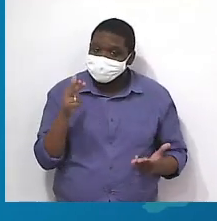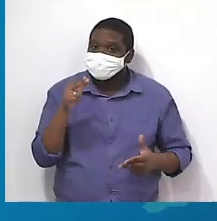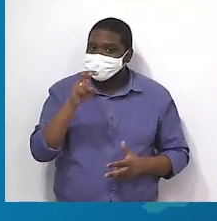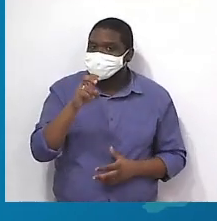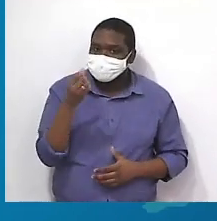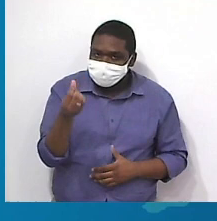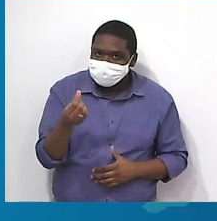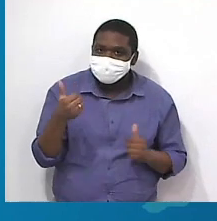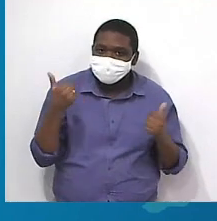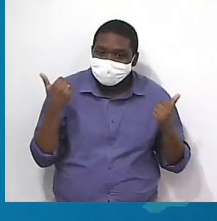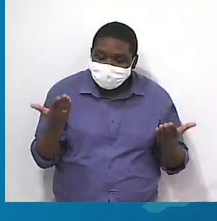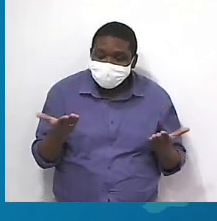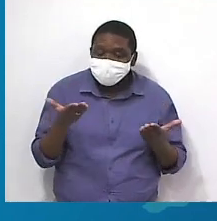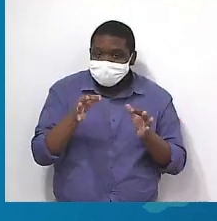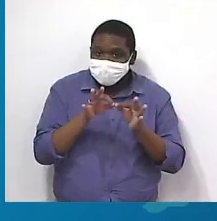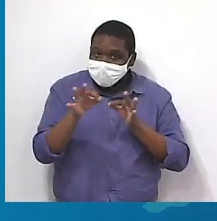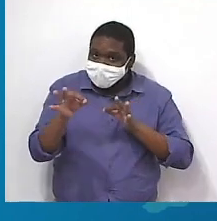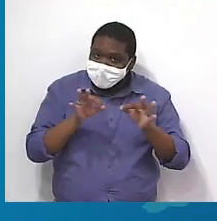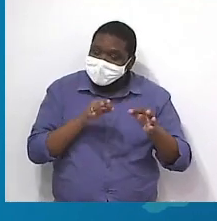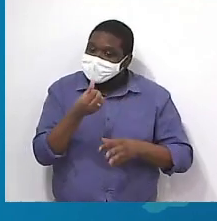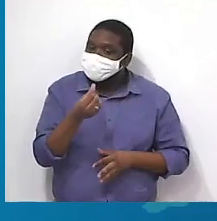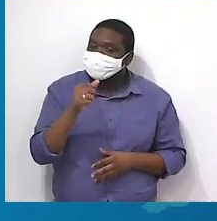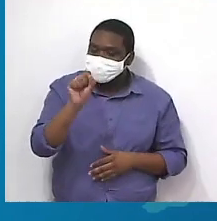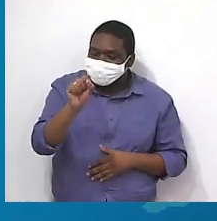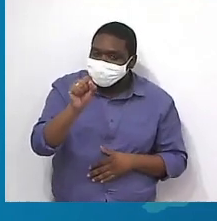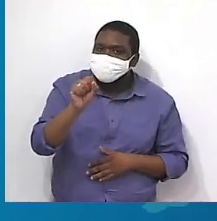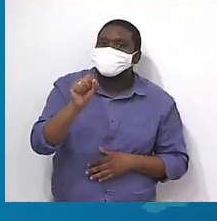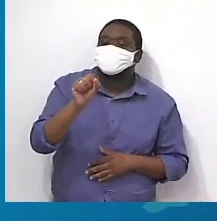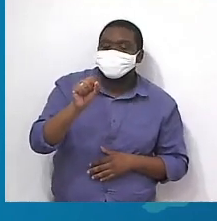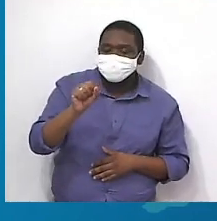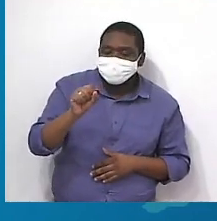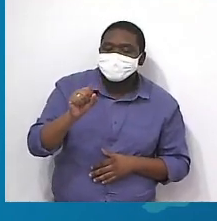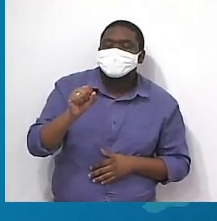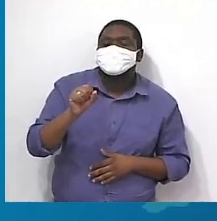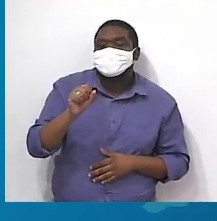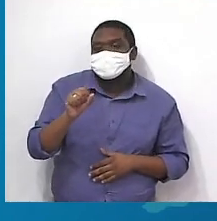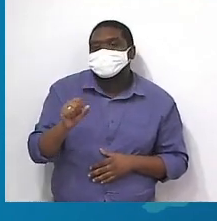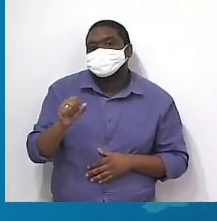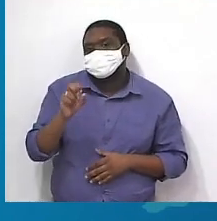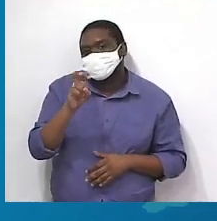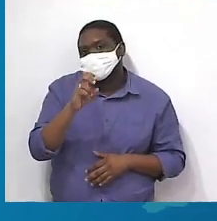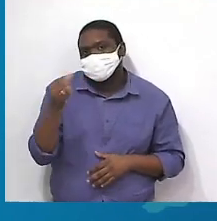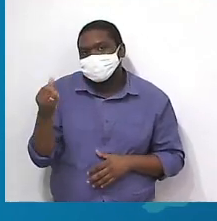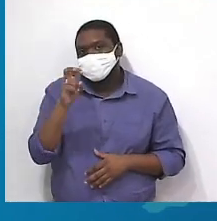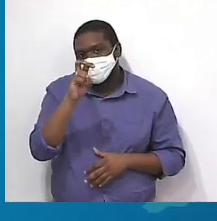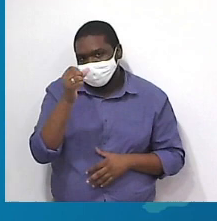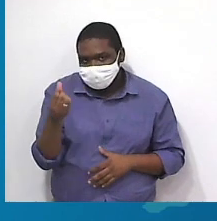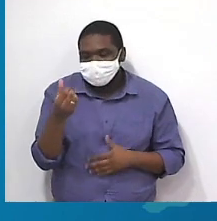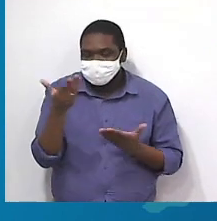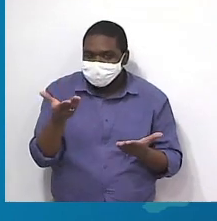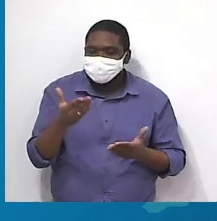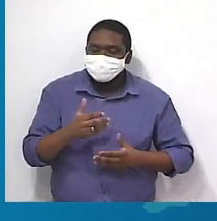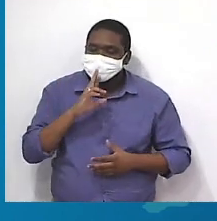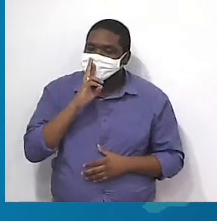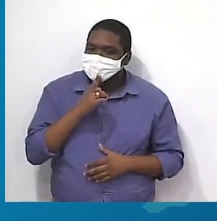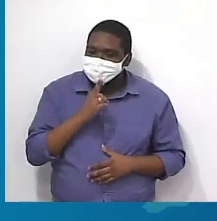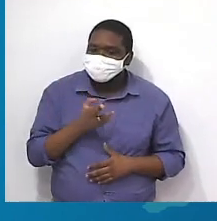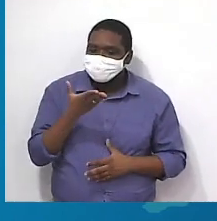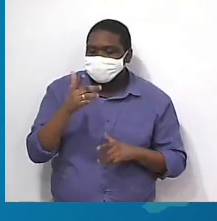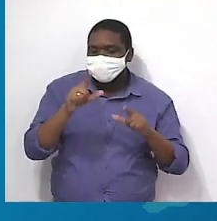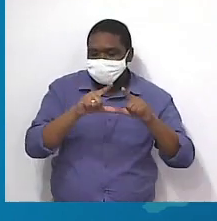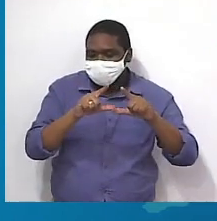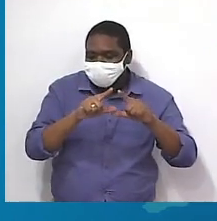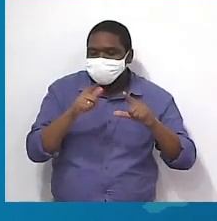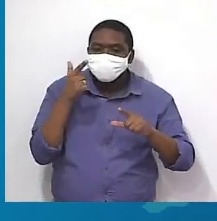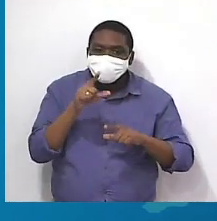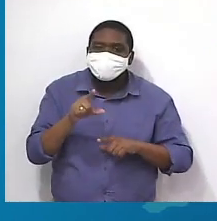56. Então, quais são as medidas? 68, 56 e 56. Ok? Essas serão as medidas desse triângulo para a